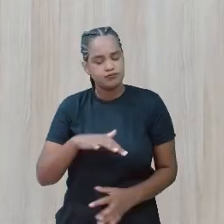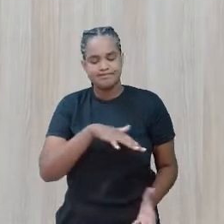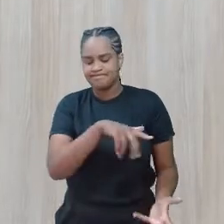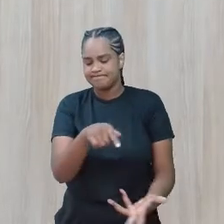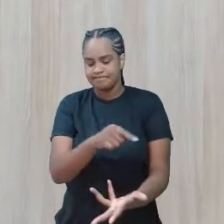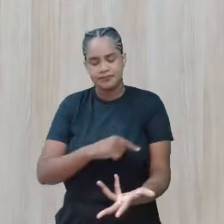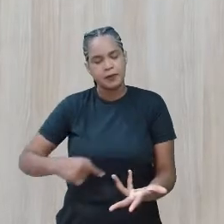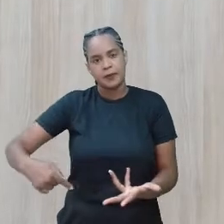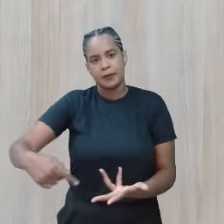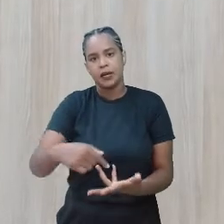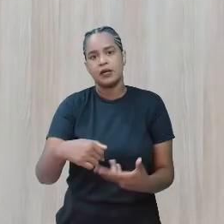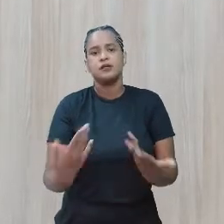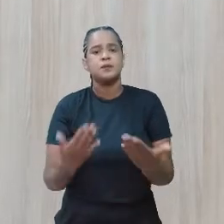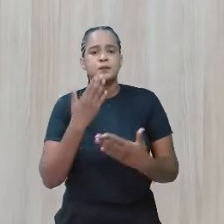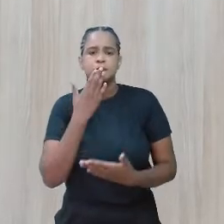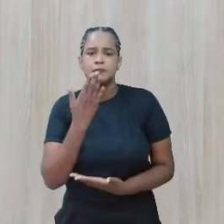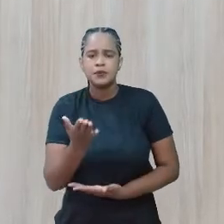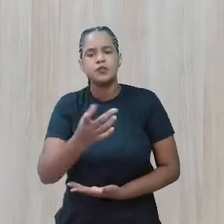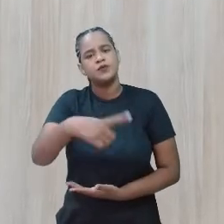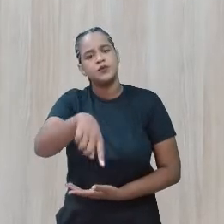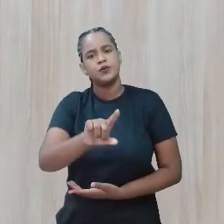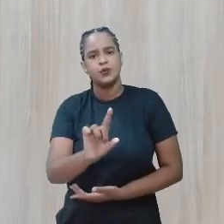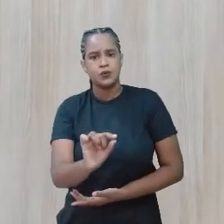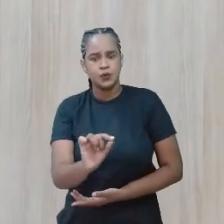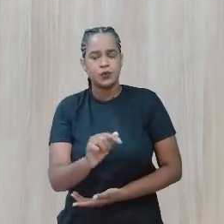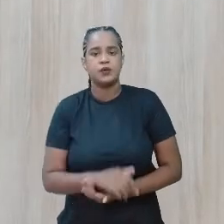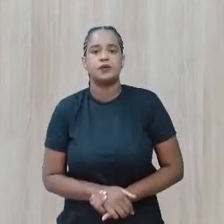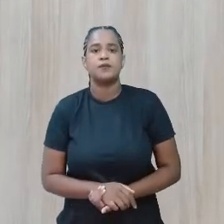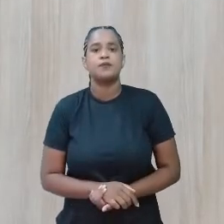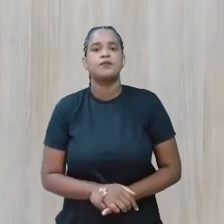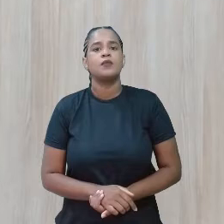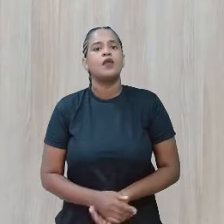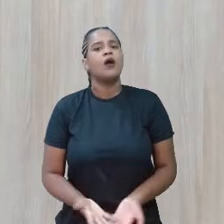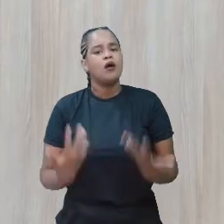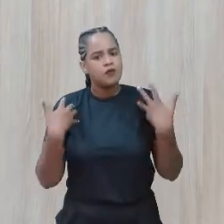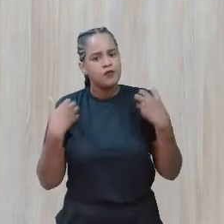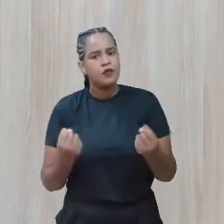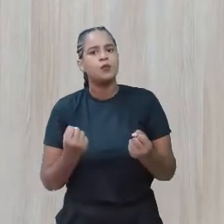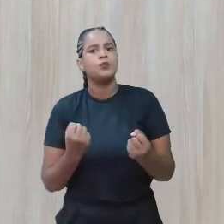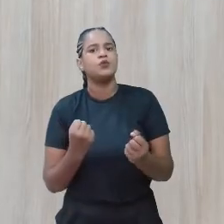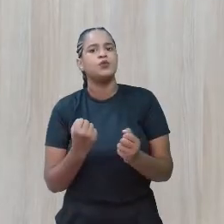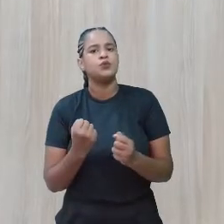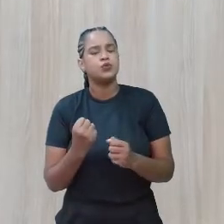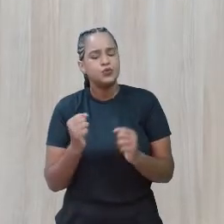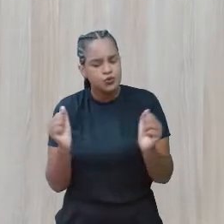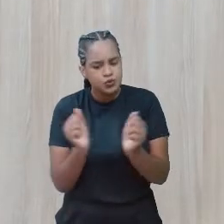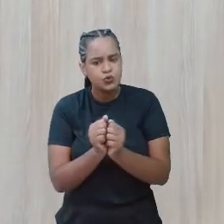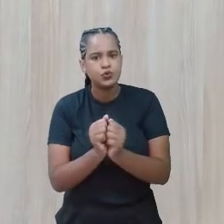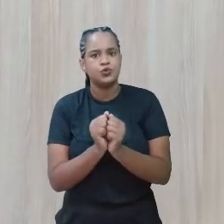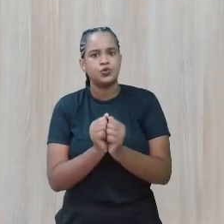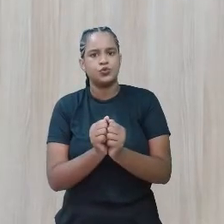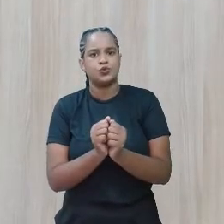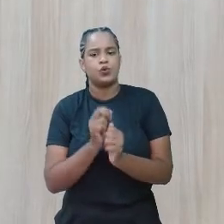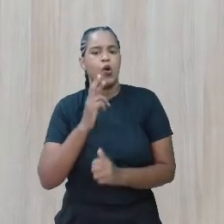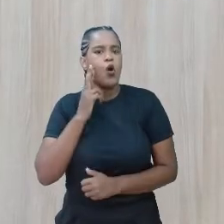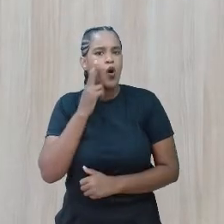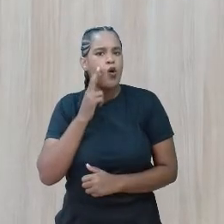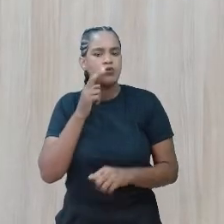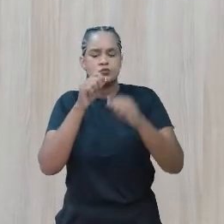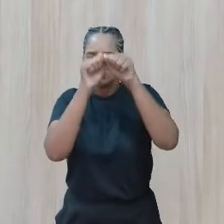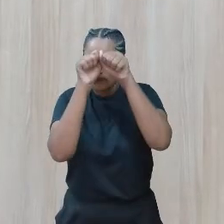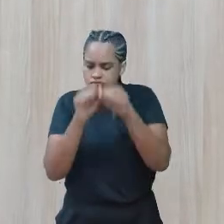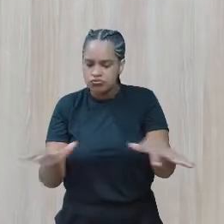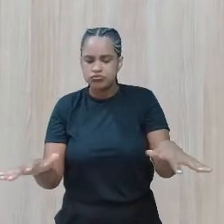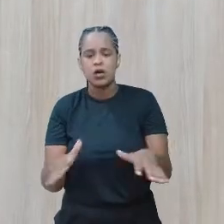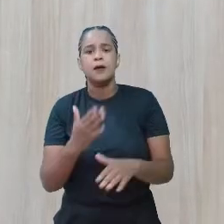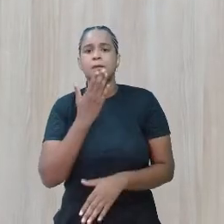eu vou fazer um apelo a vocês, eu vou fazer um pedido. Né? Vamos levantar essa bandeira do lacinho rosa e vamos pedir, né?